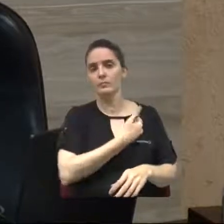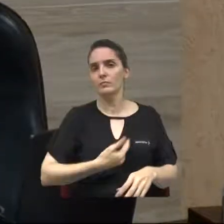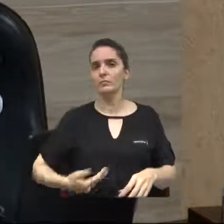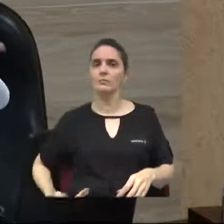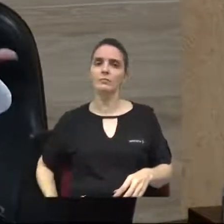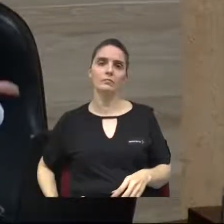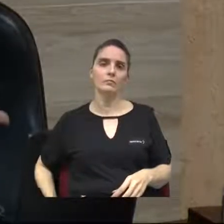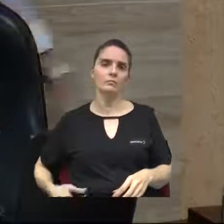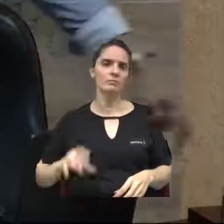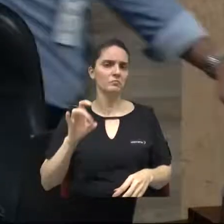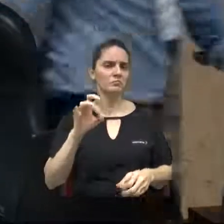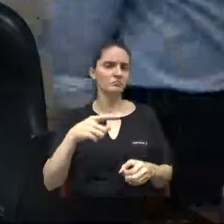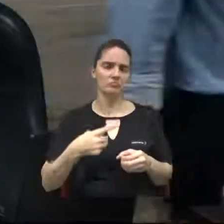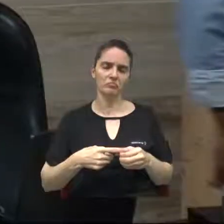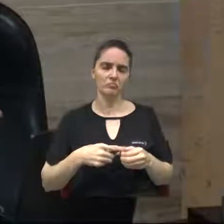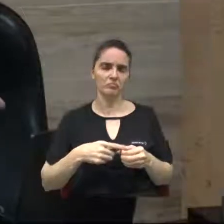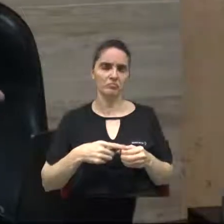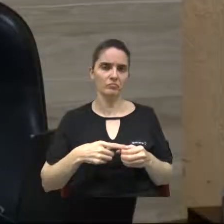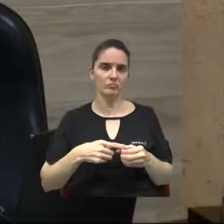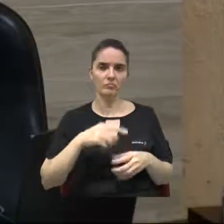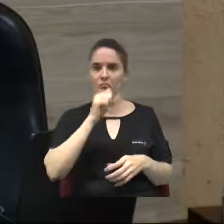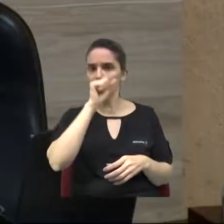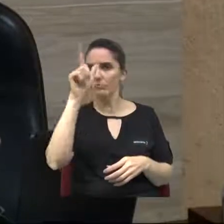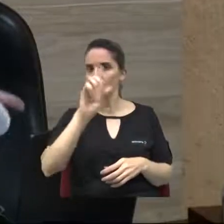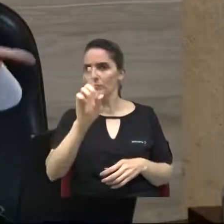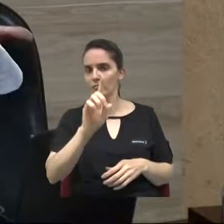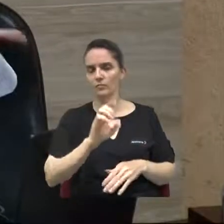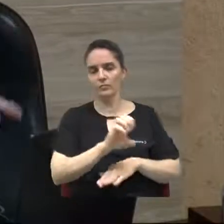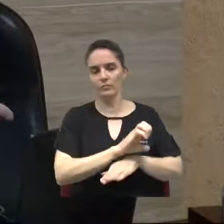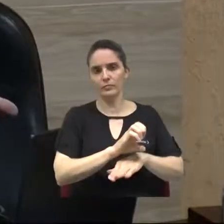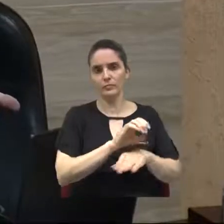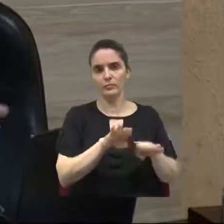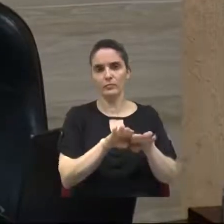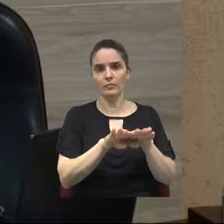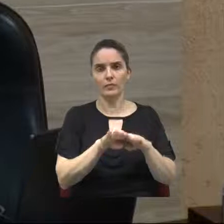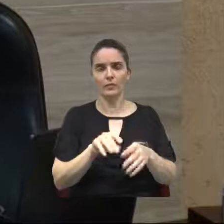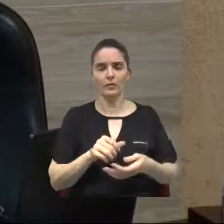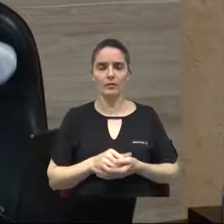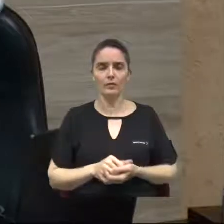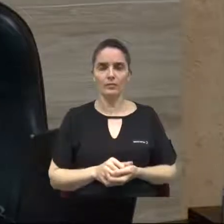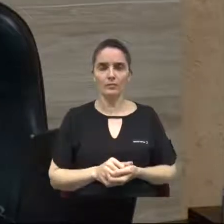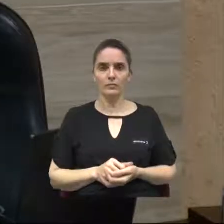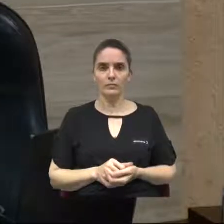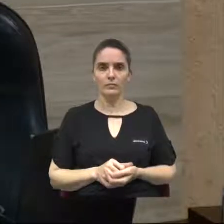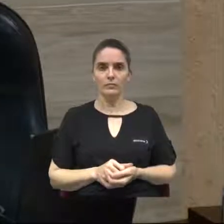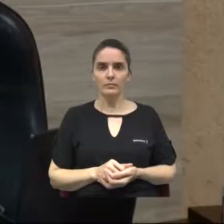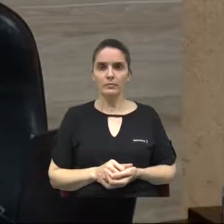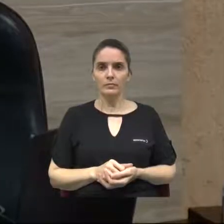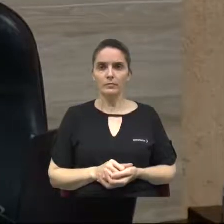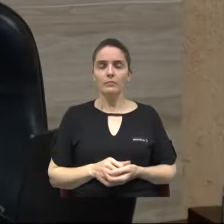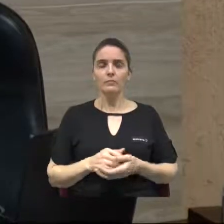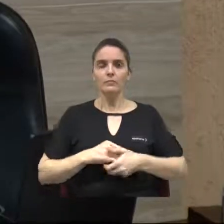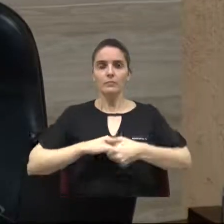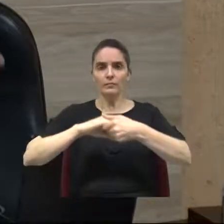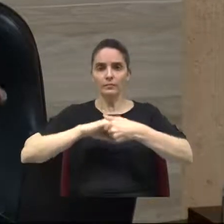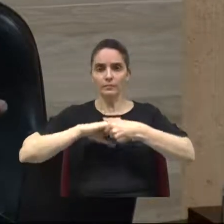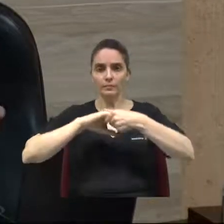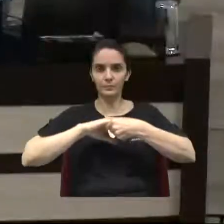área estadual, na área federal, que nossa população está realmente envelhecendo. Parabéns, doutor